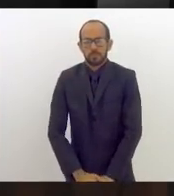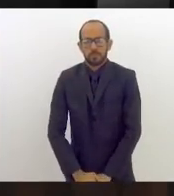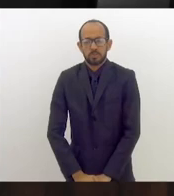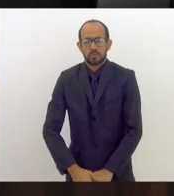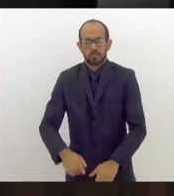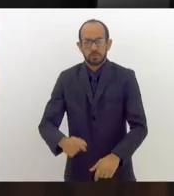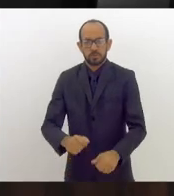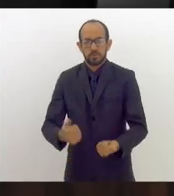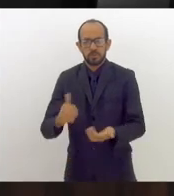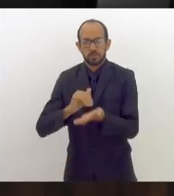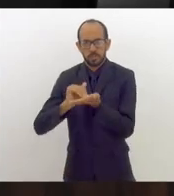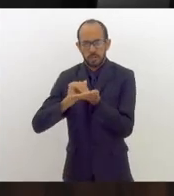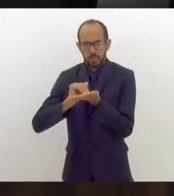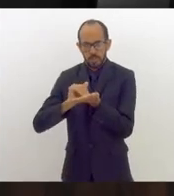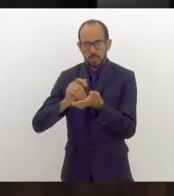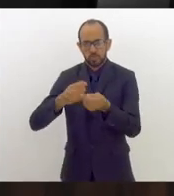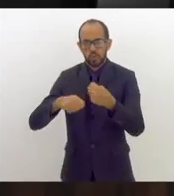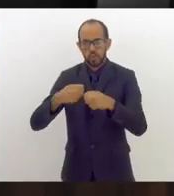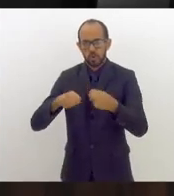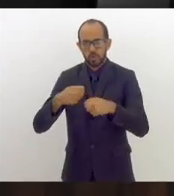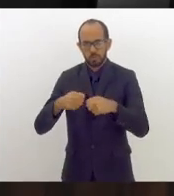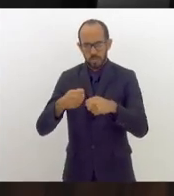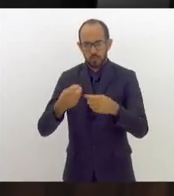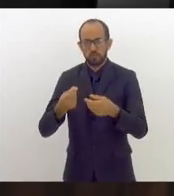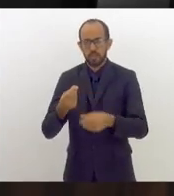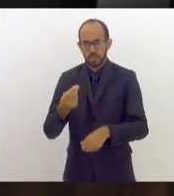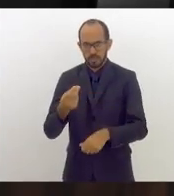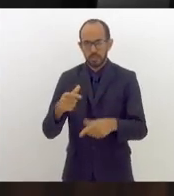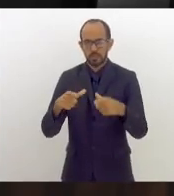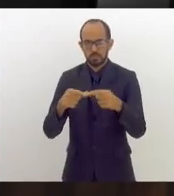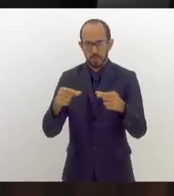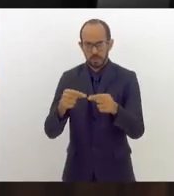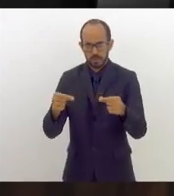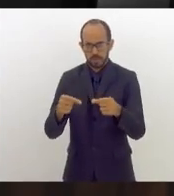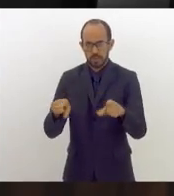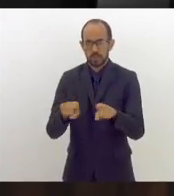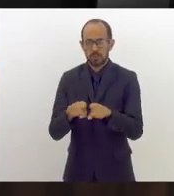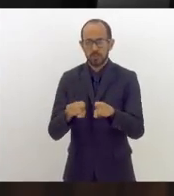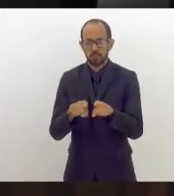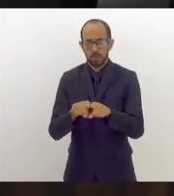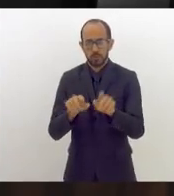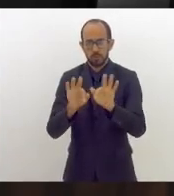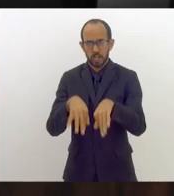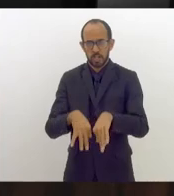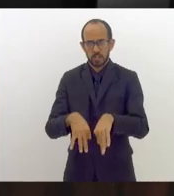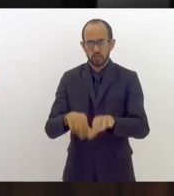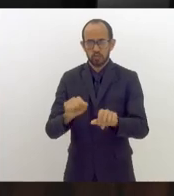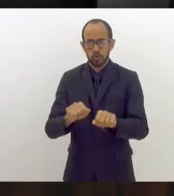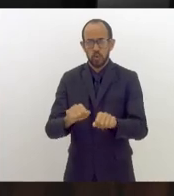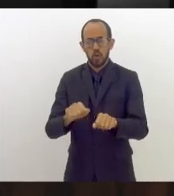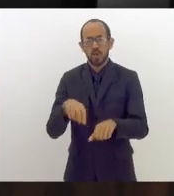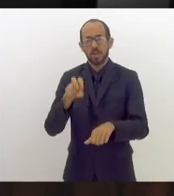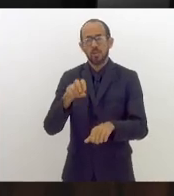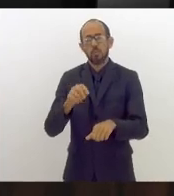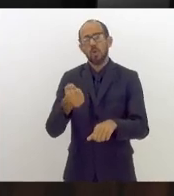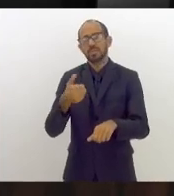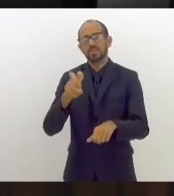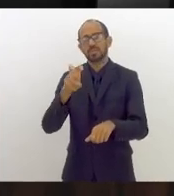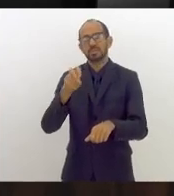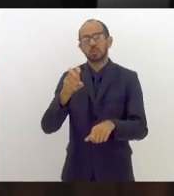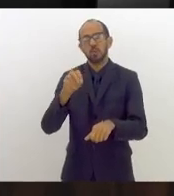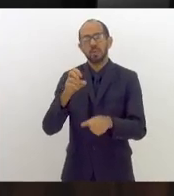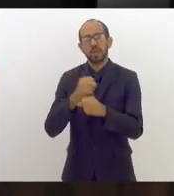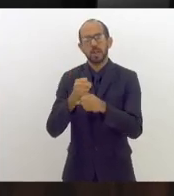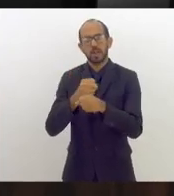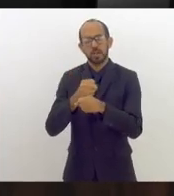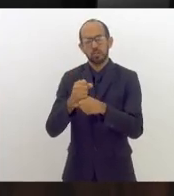e secretário de economia e finança em Brasília onde encerrou sua vivência de quase cinco décadas de